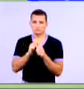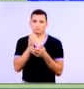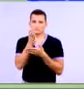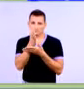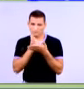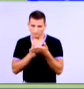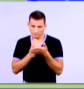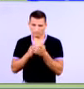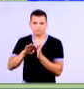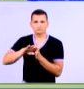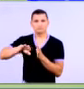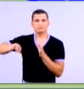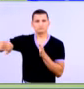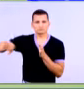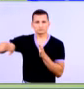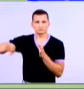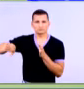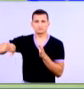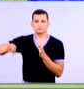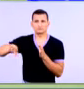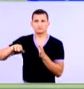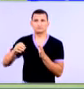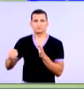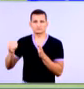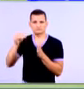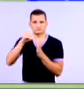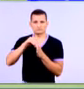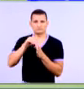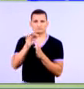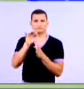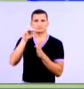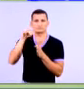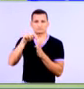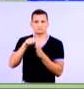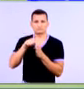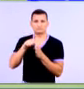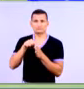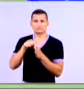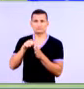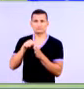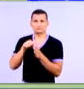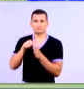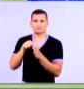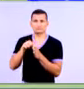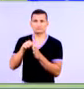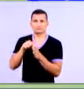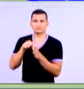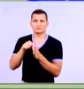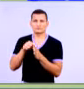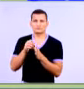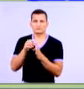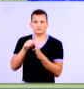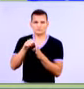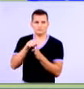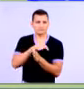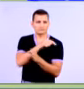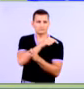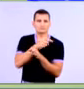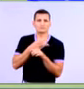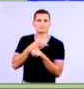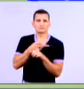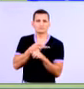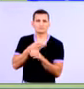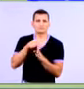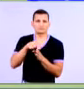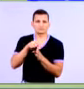Então, passando o meu novo fim para cá, eu vou recalcular o meio aqui novamente e vou procurar nessa metade de cá. Então,